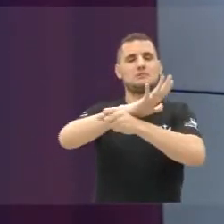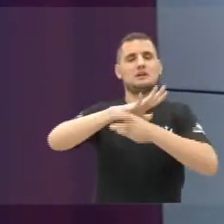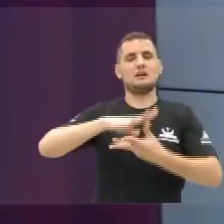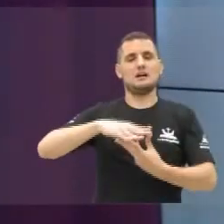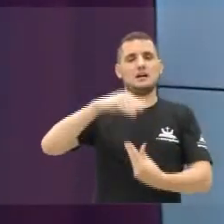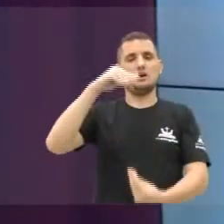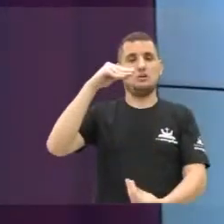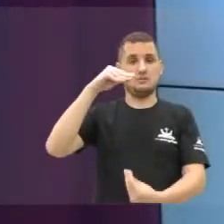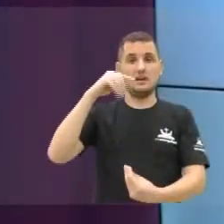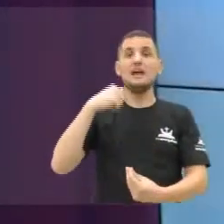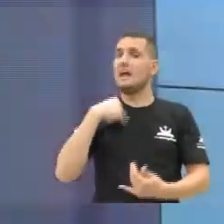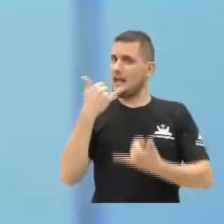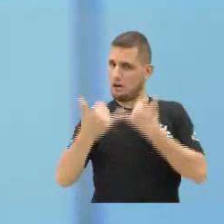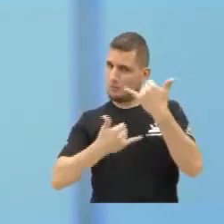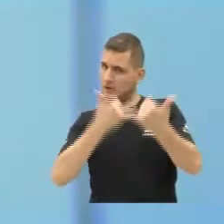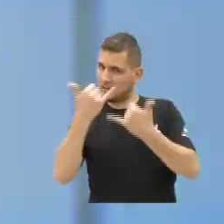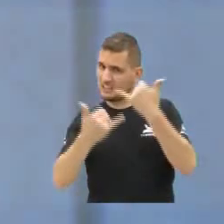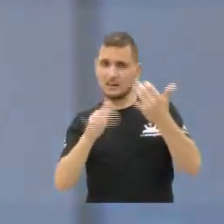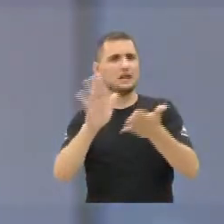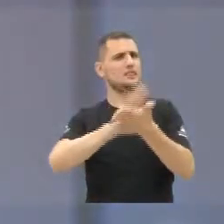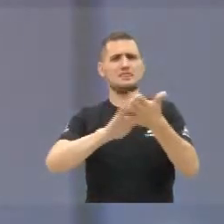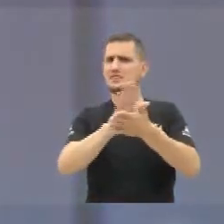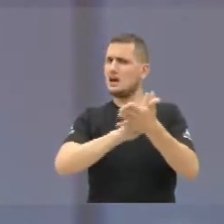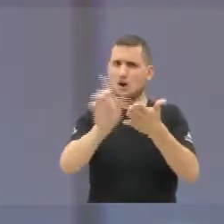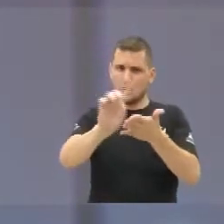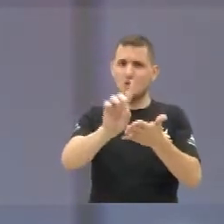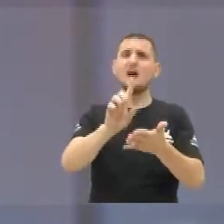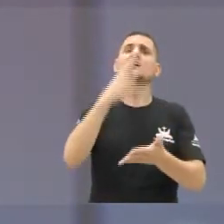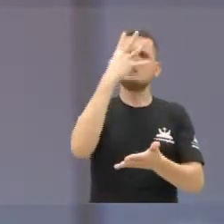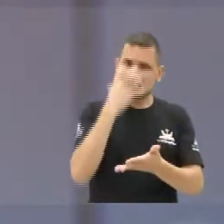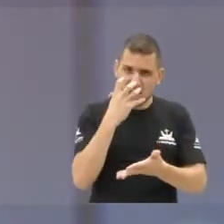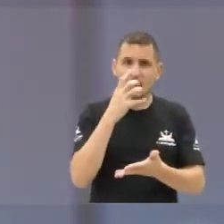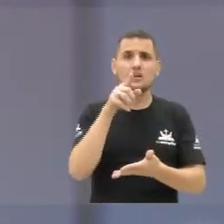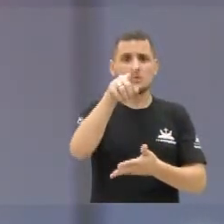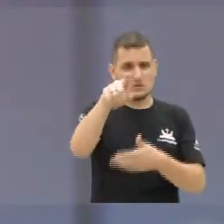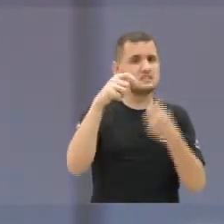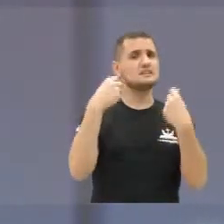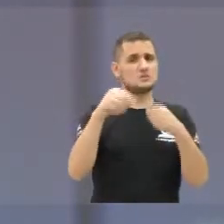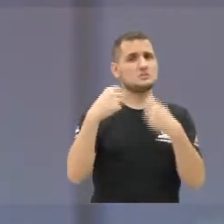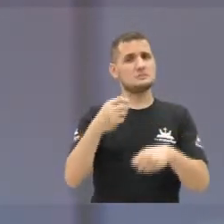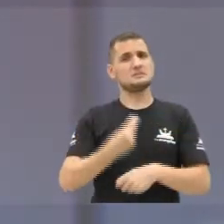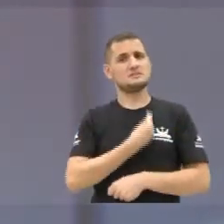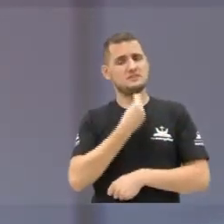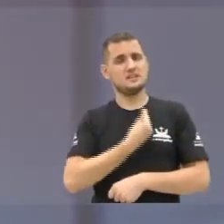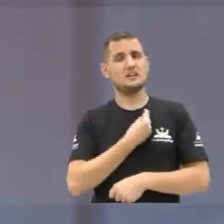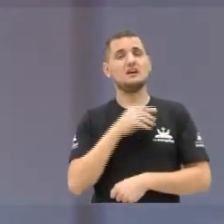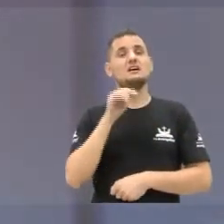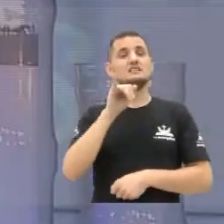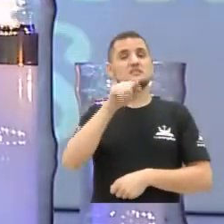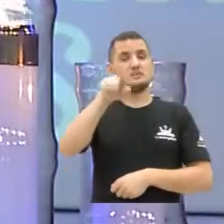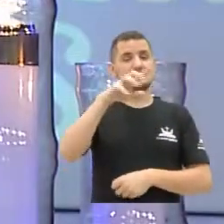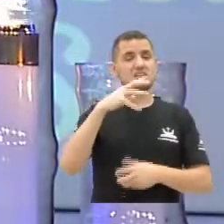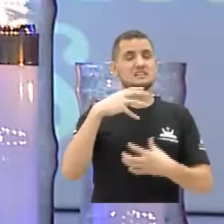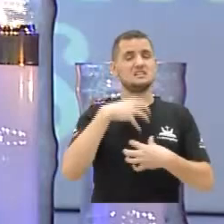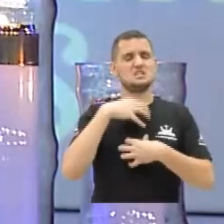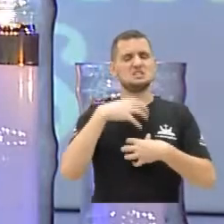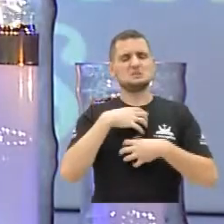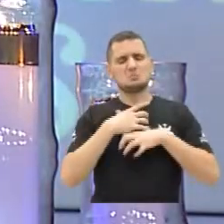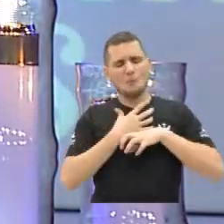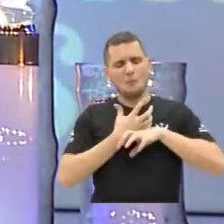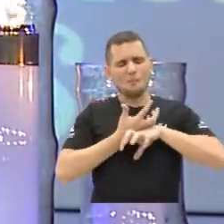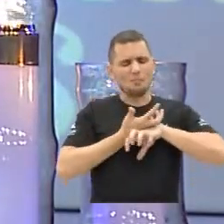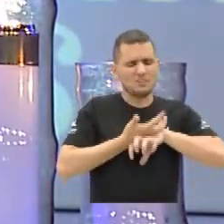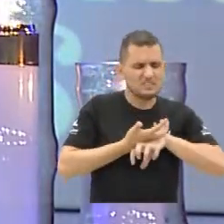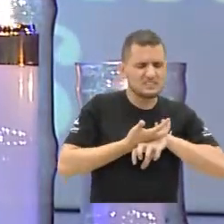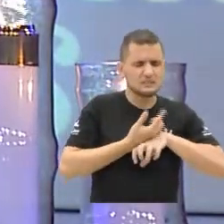Eu não estou brincando, meu irmão e minha irmã, eu estou falando a coisa mais séria da tua vida. O vazio que você sente, a